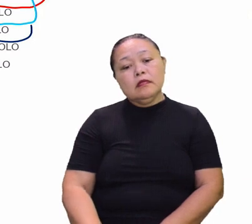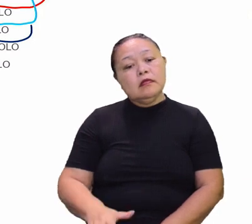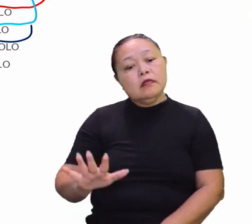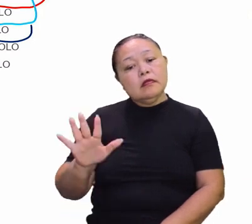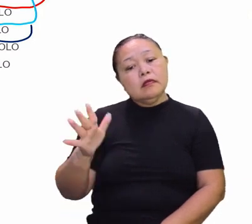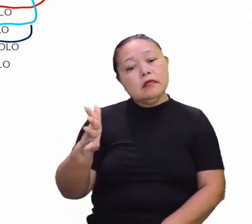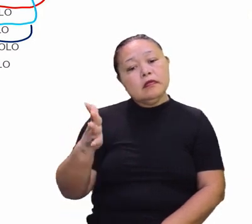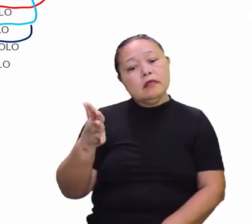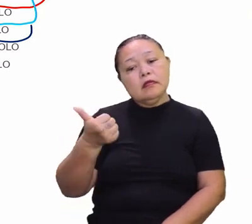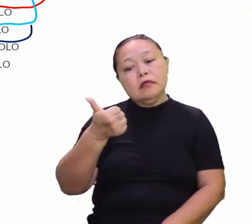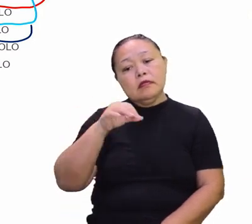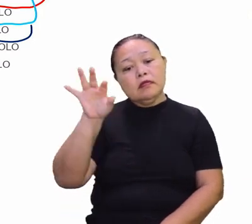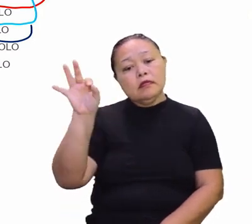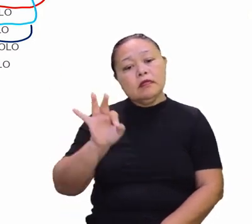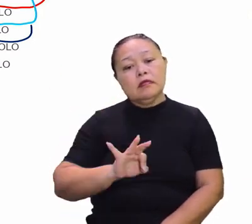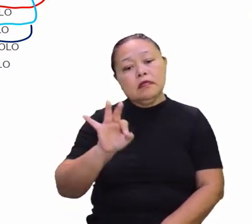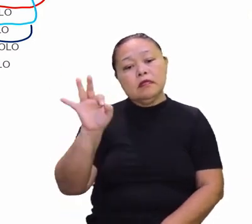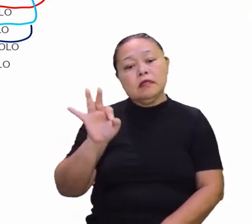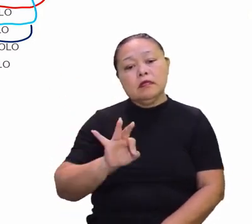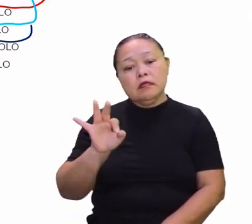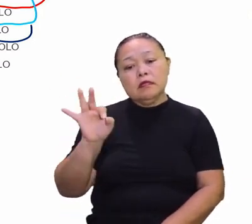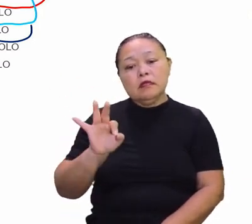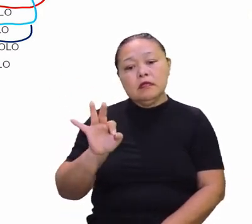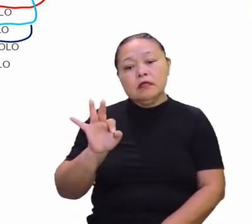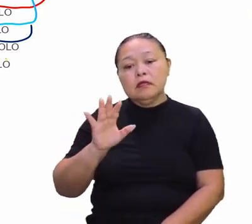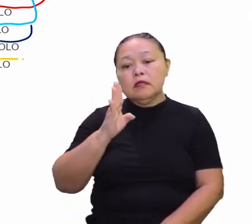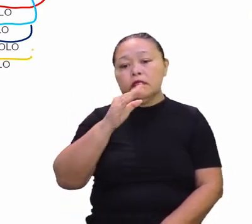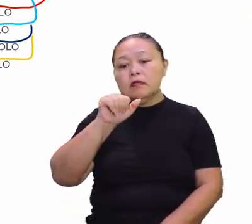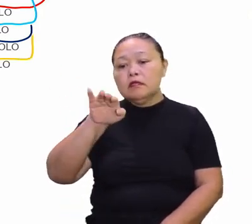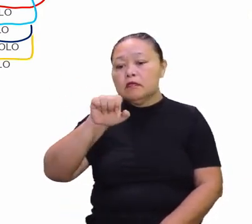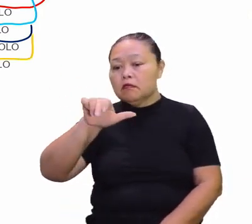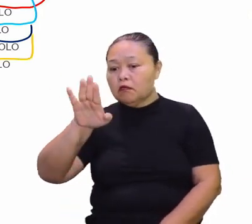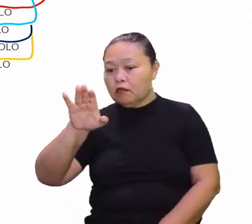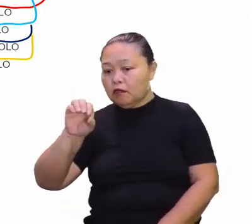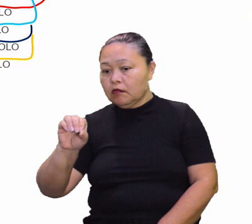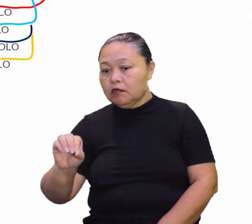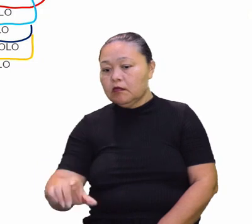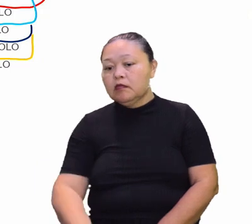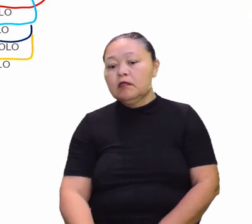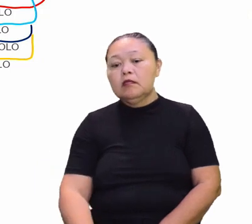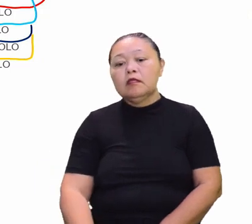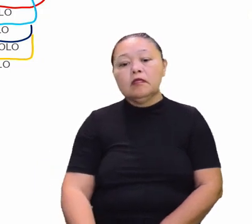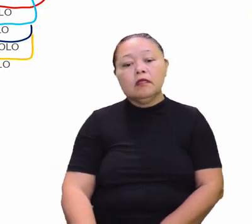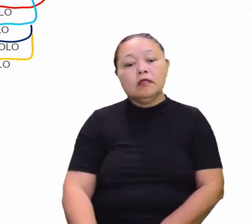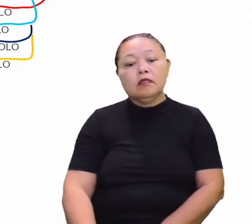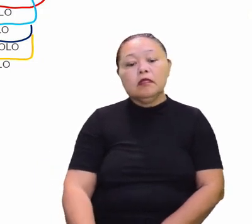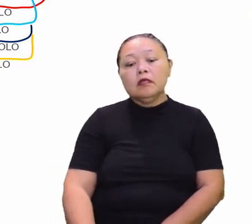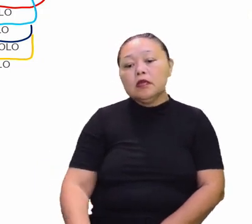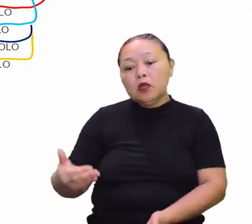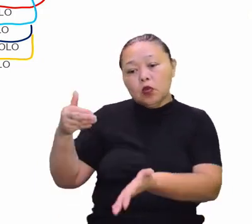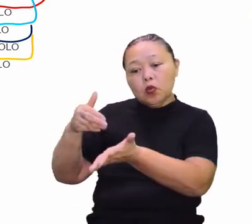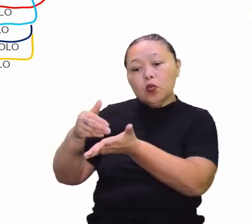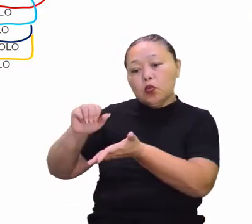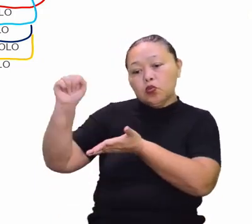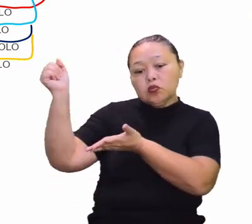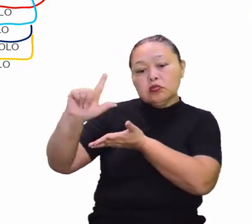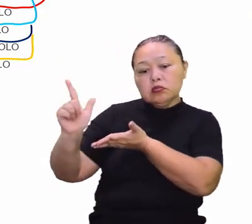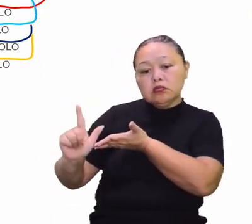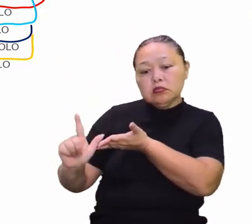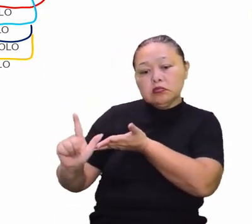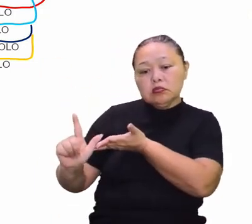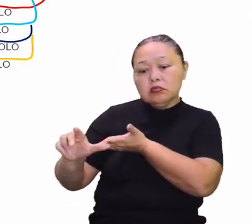mais ou menos 10% de cambissolo e esse último azul aí